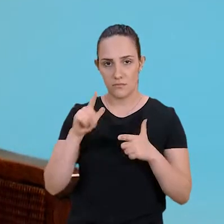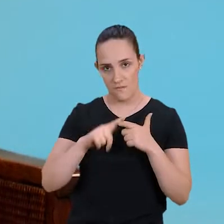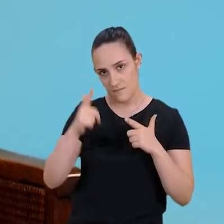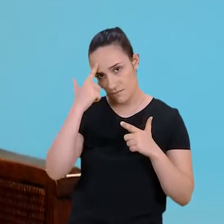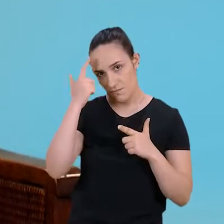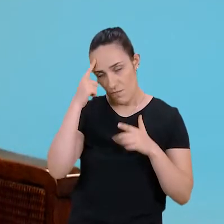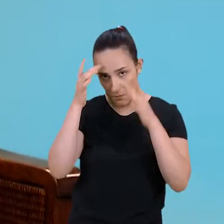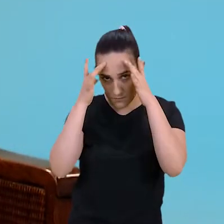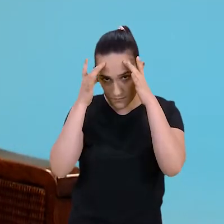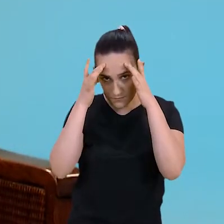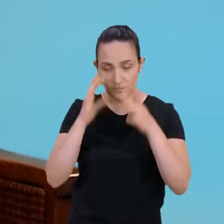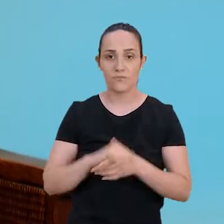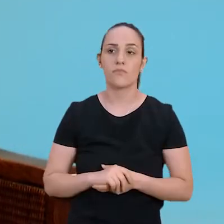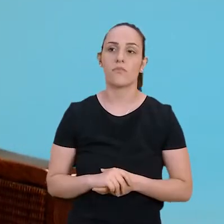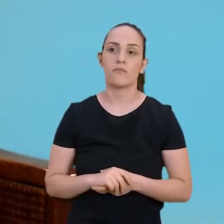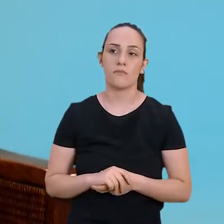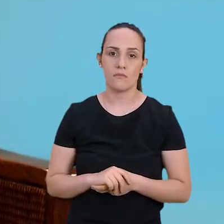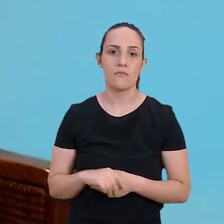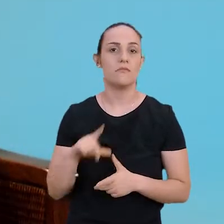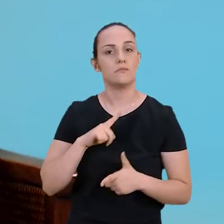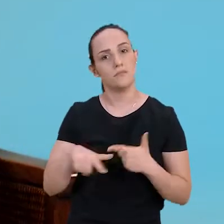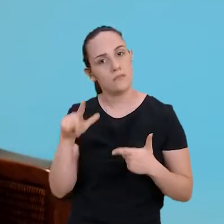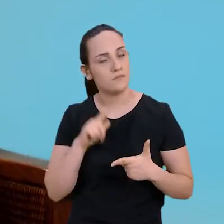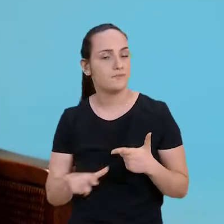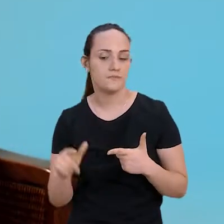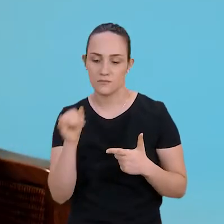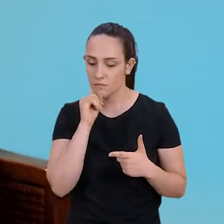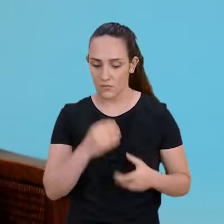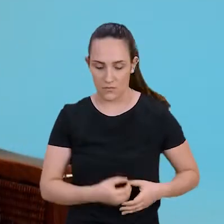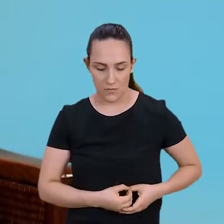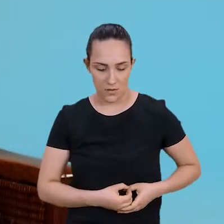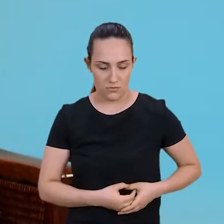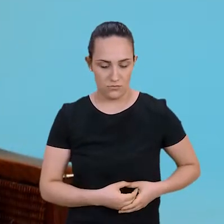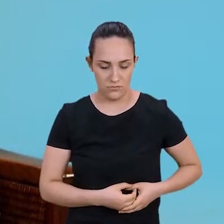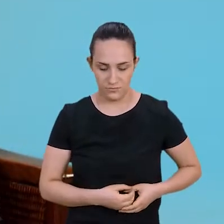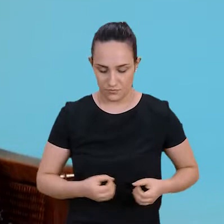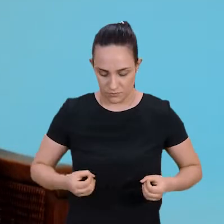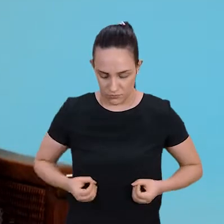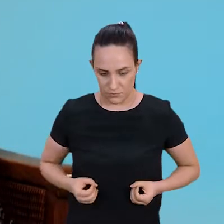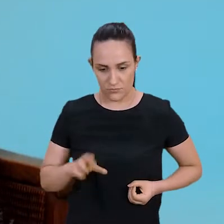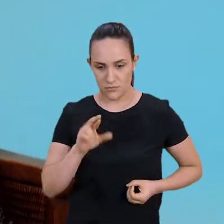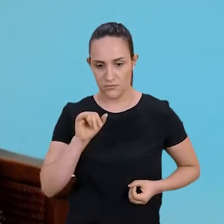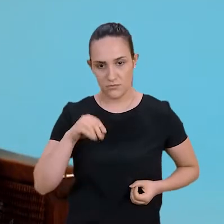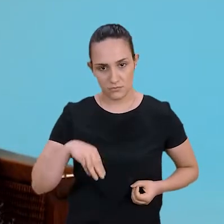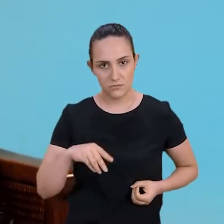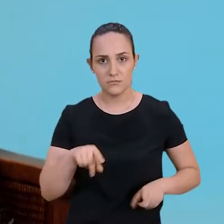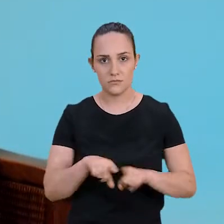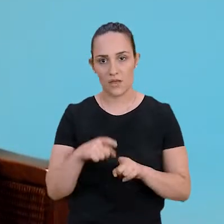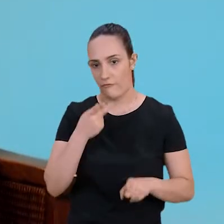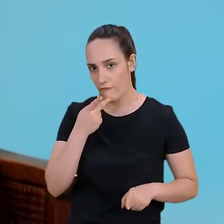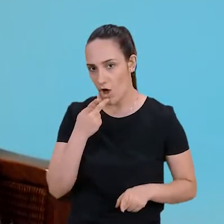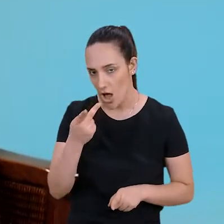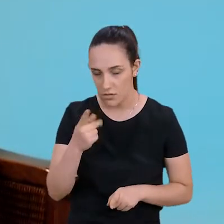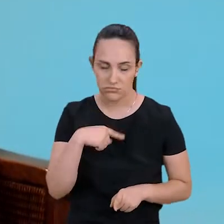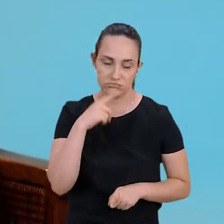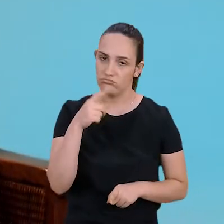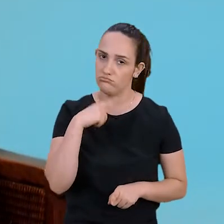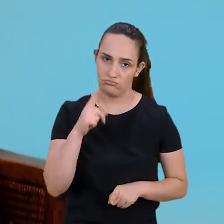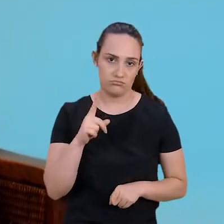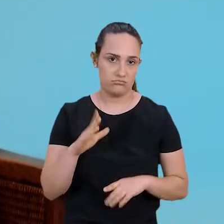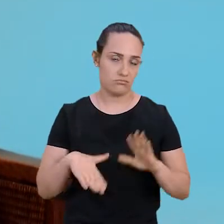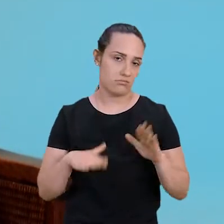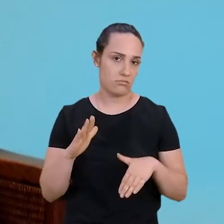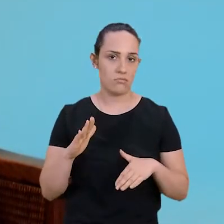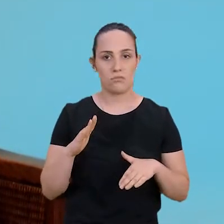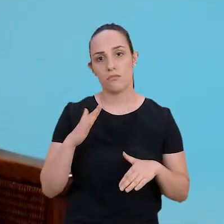outros problemas também, acarreta, bexiga, o rins afeta, a fala, tem criança que não fala, tem criança que